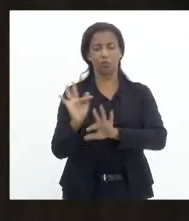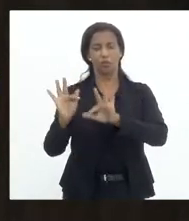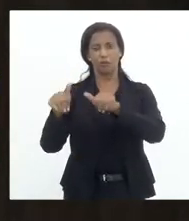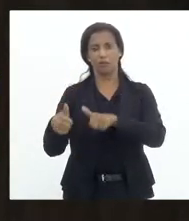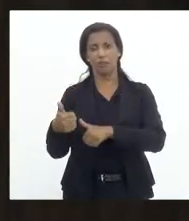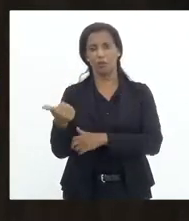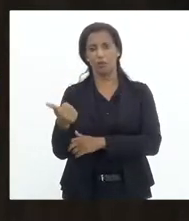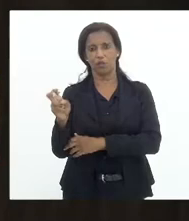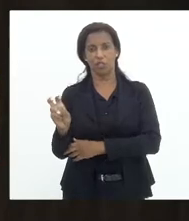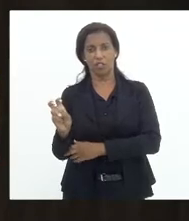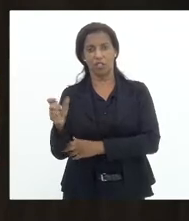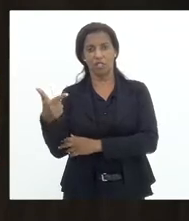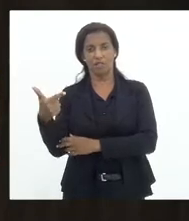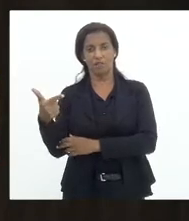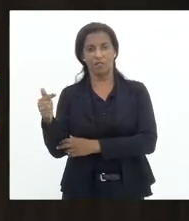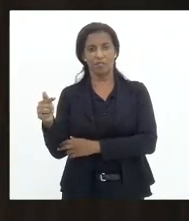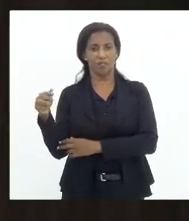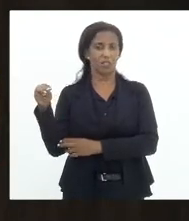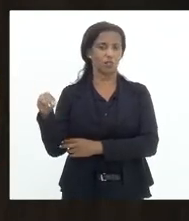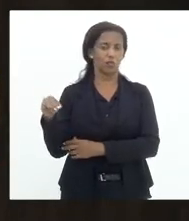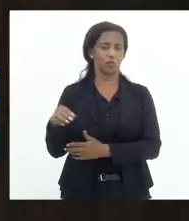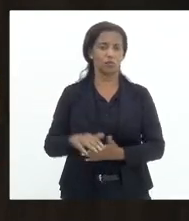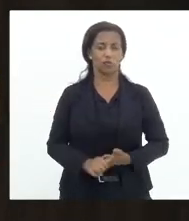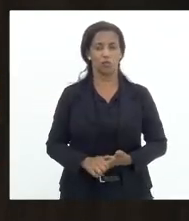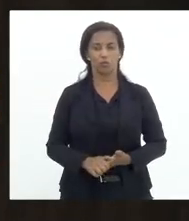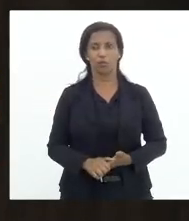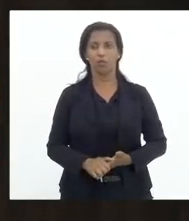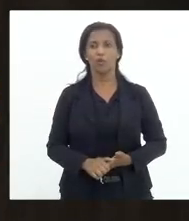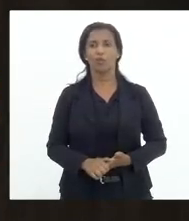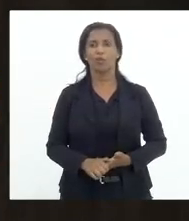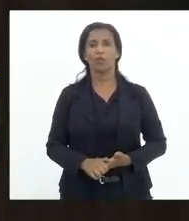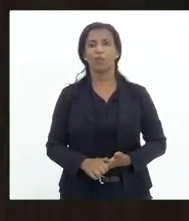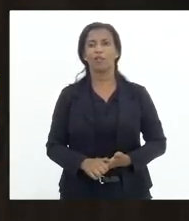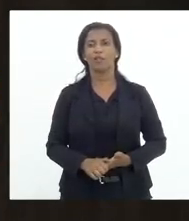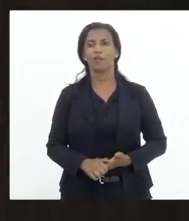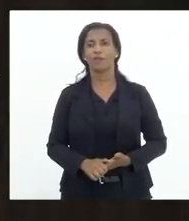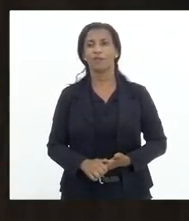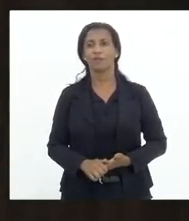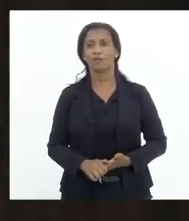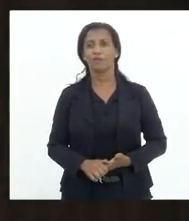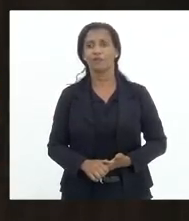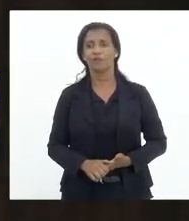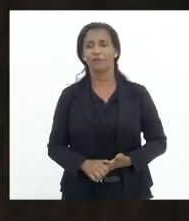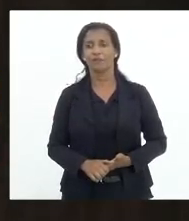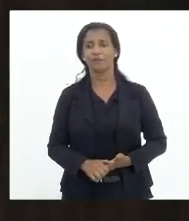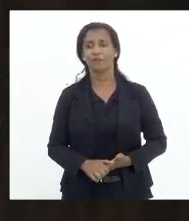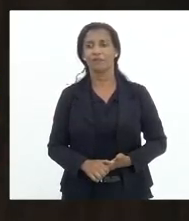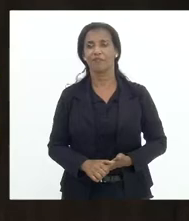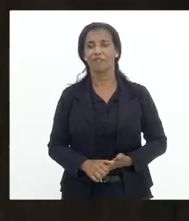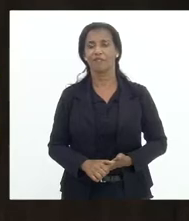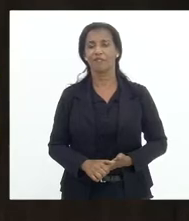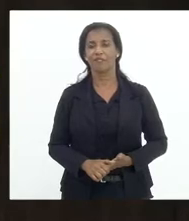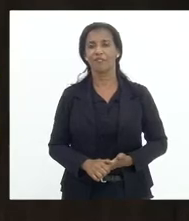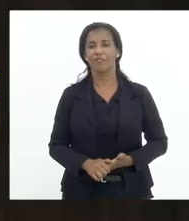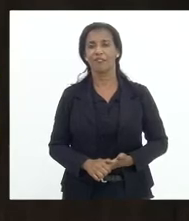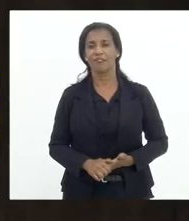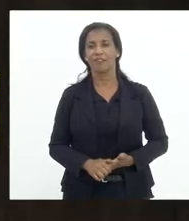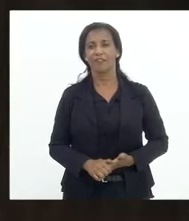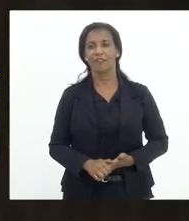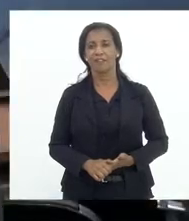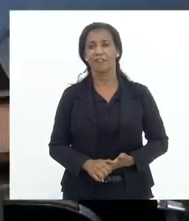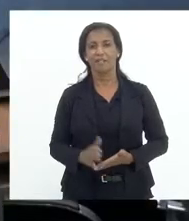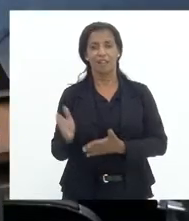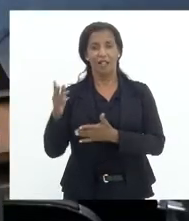encerrou seus 15:27 sal da aqui o desculpa a deputado a prova oral possa ser